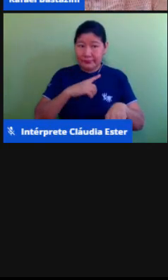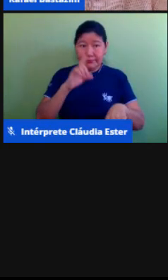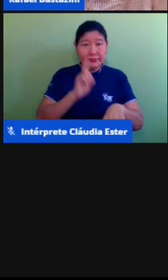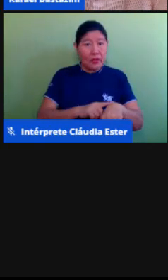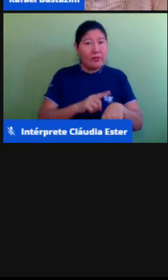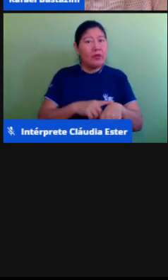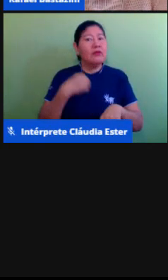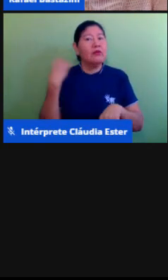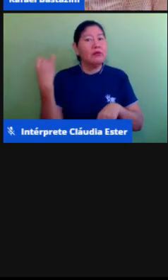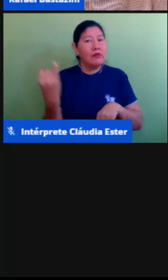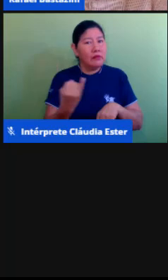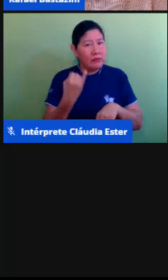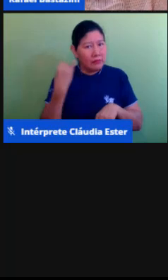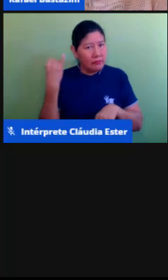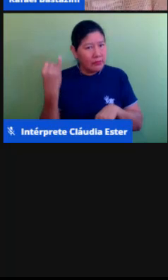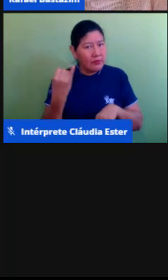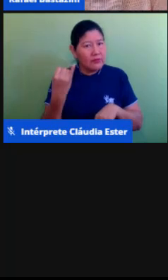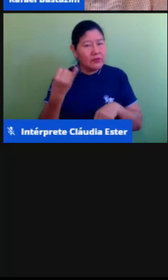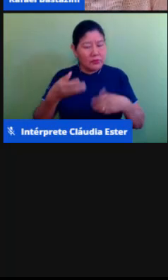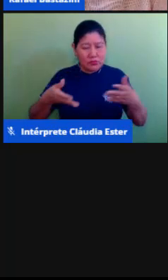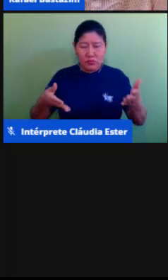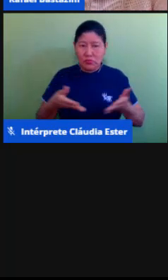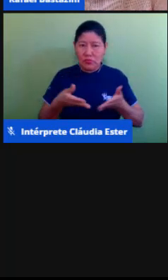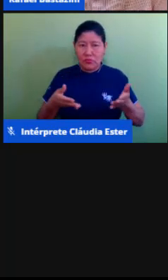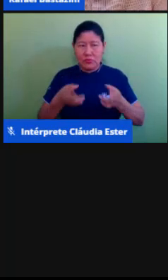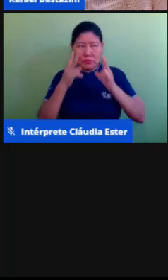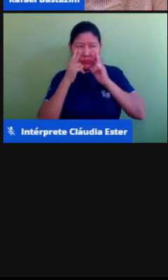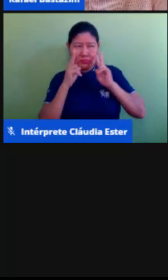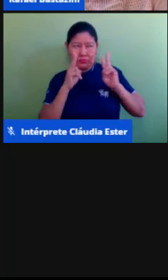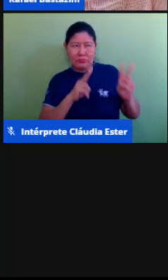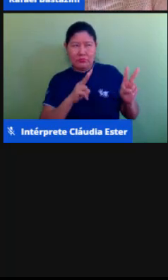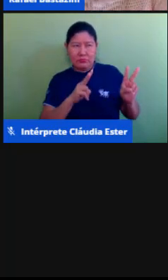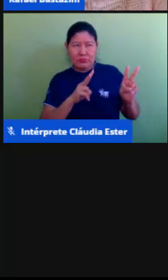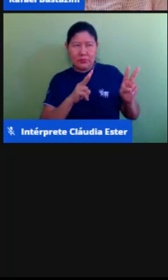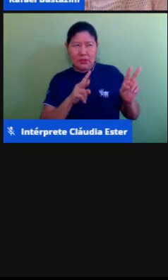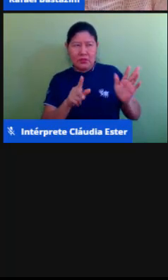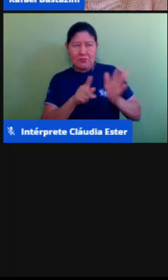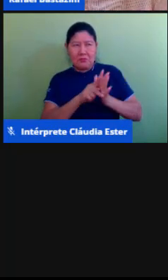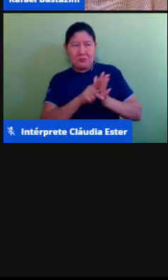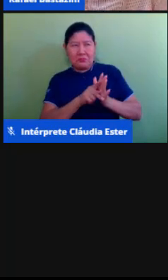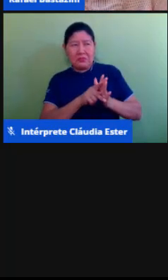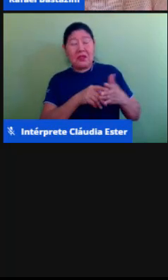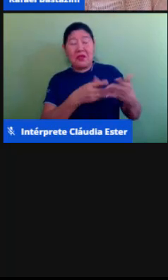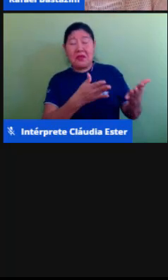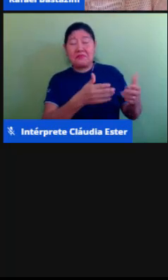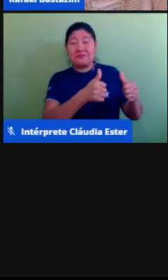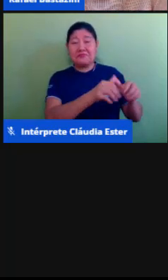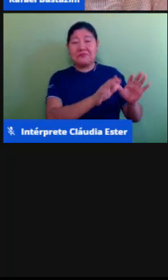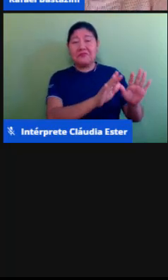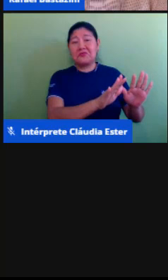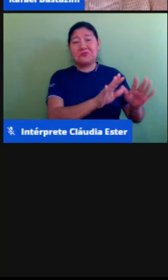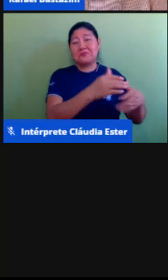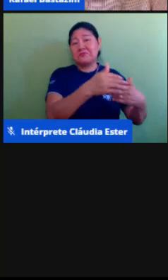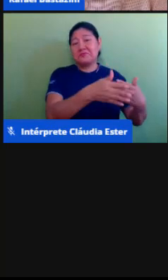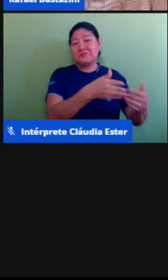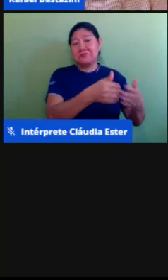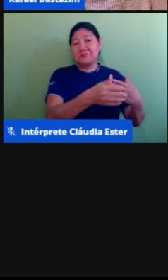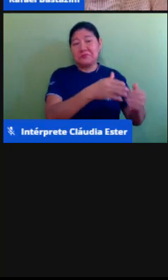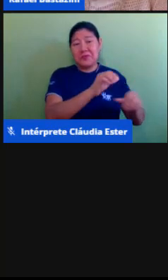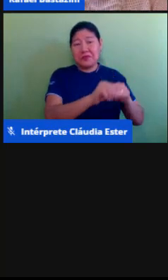importância e que atualmente ela é vista como residual, como que sobrou. Para isso eu trouxe o exemplo da